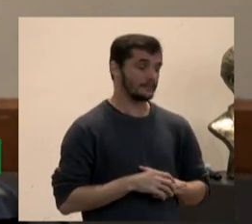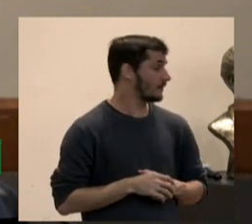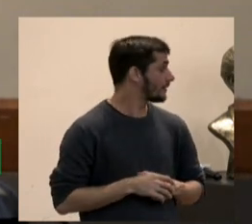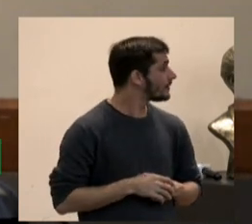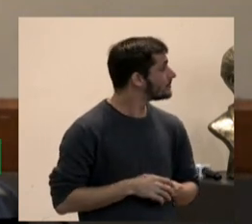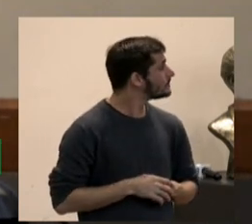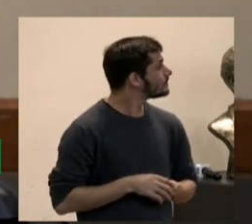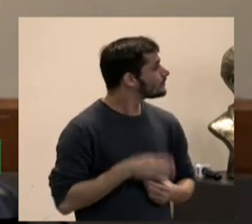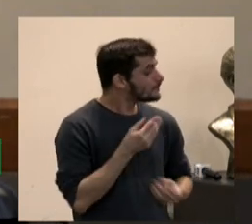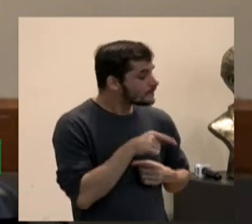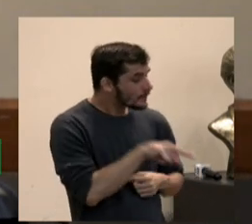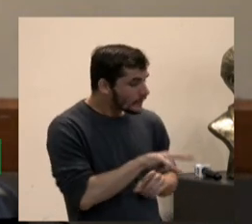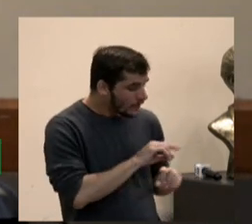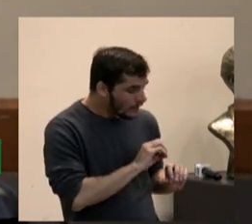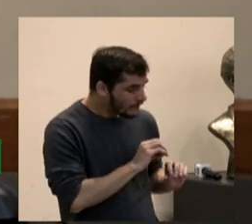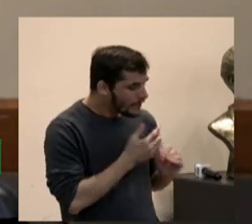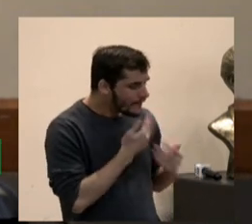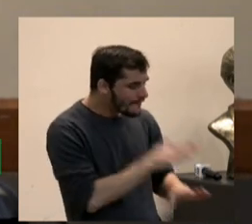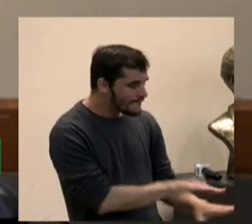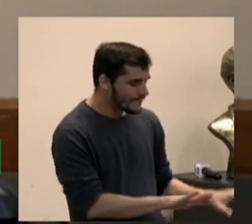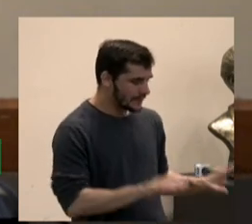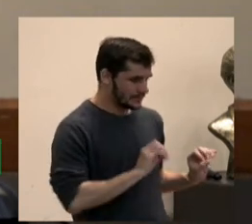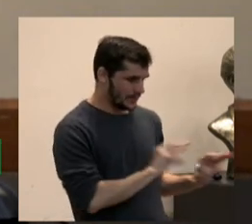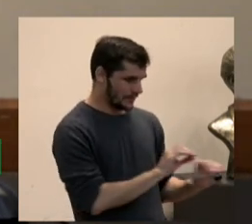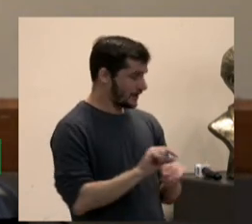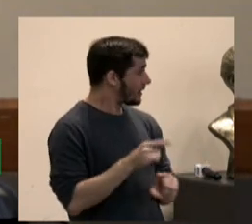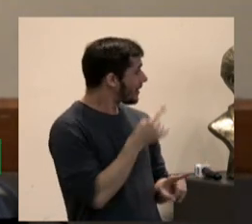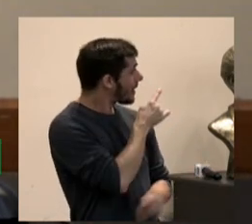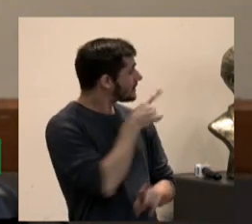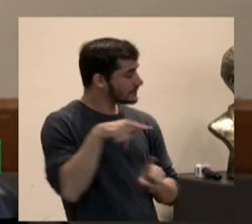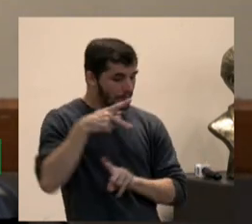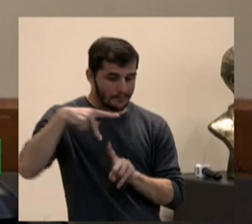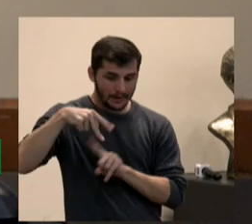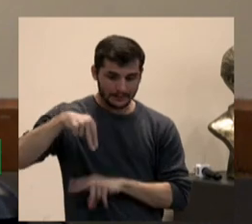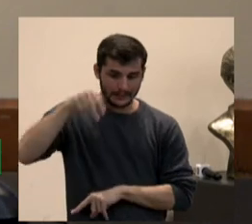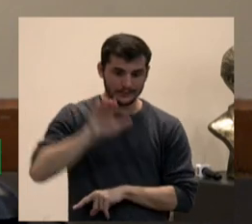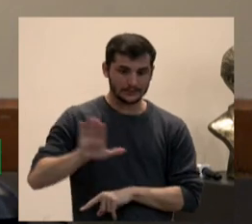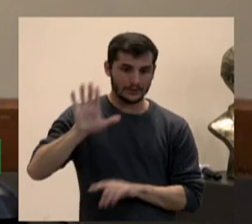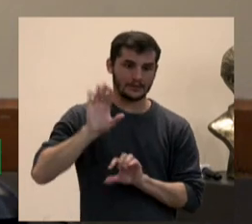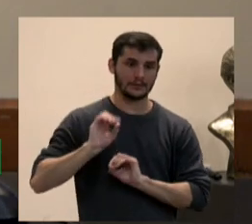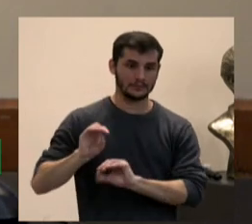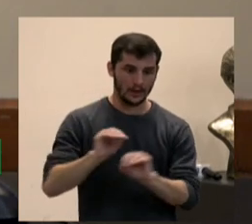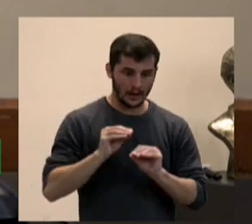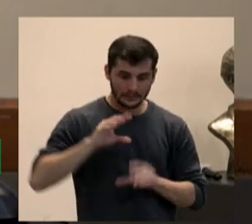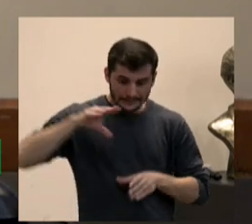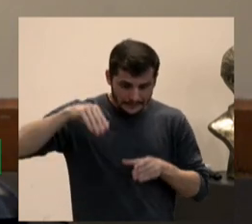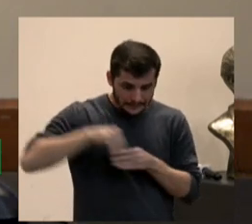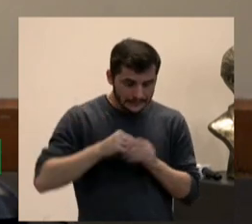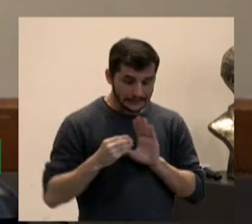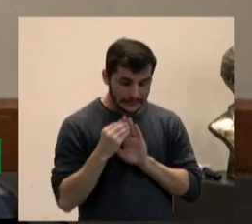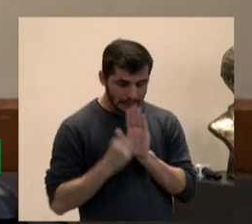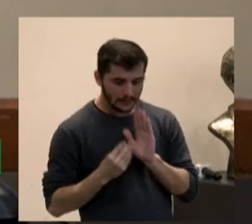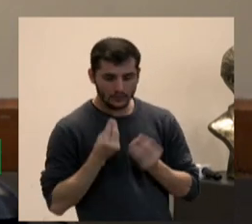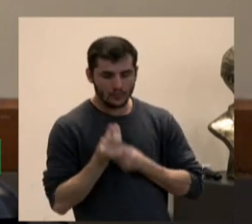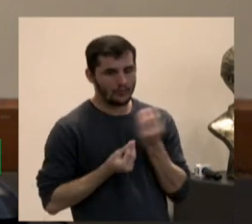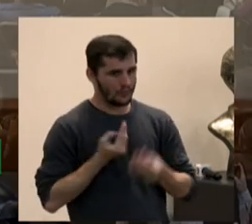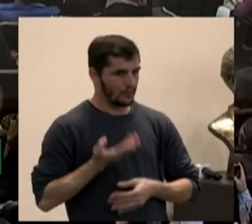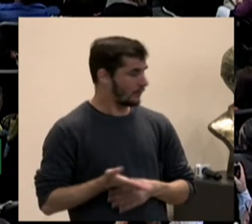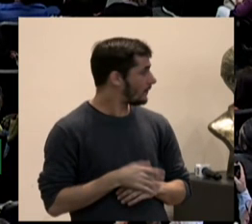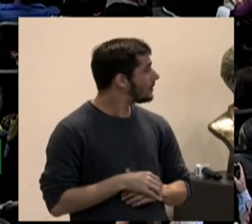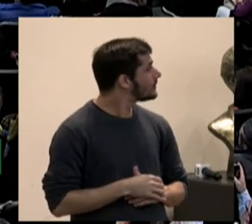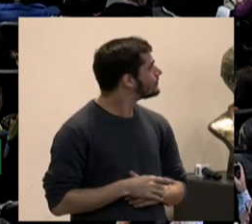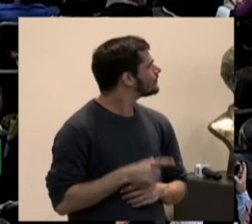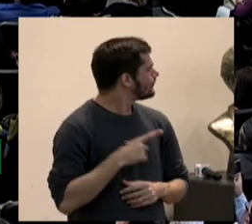da educação infantil no PNE. Eu vou muito rapidamente só fazer uma menção aqui. Não há dúvida de que a gente teve um